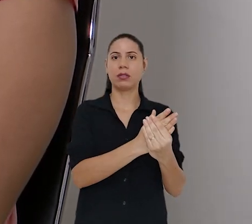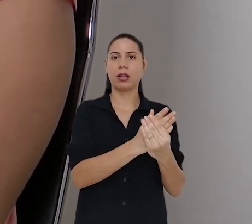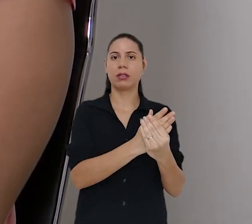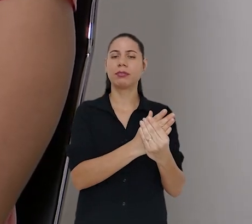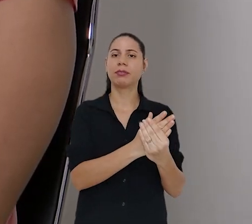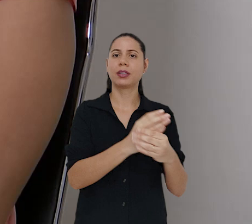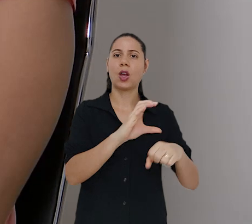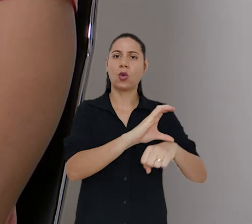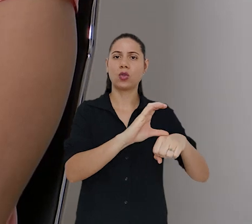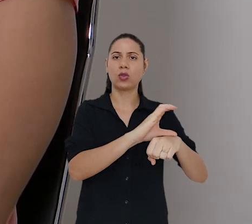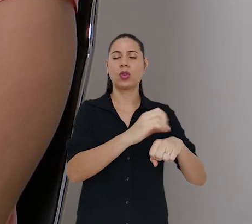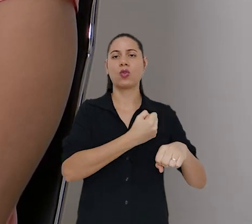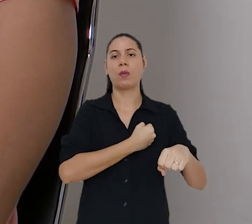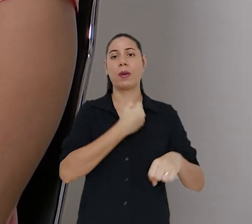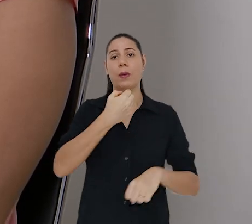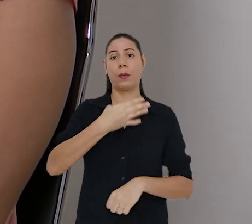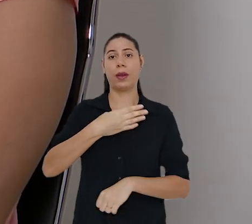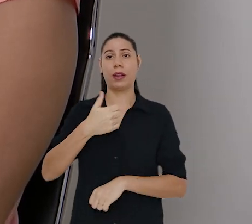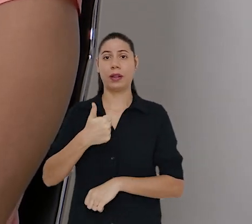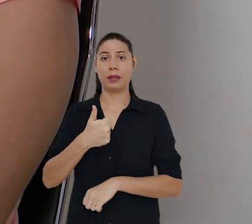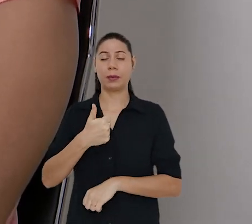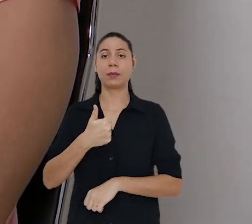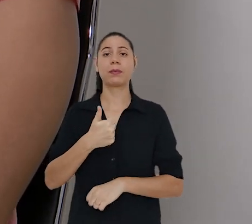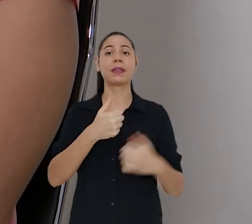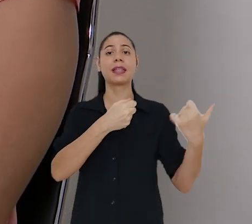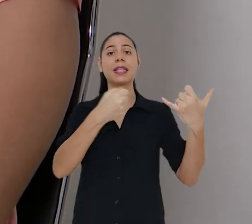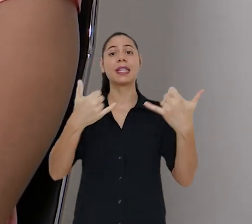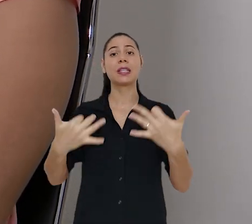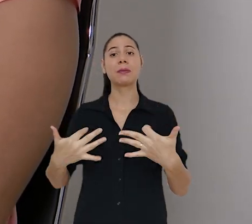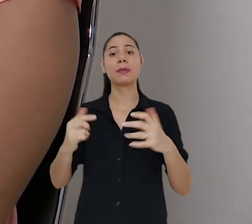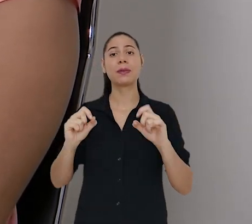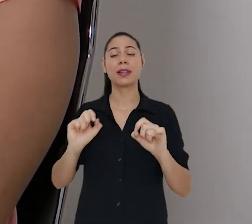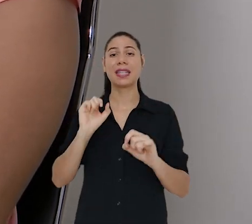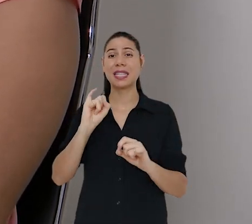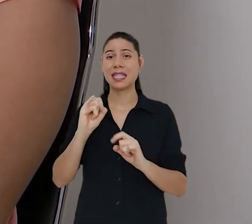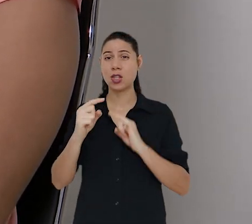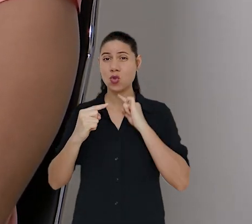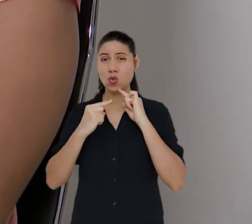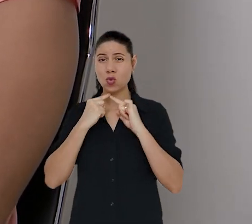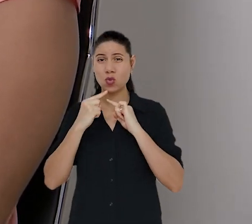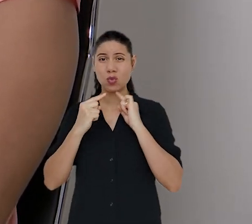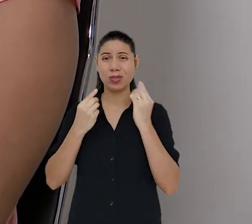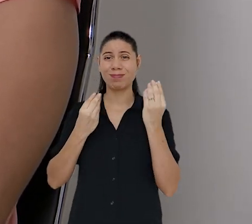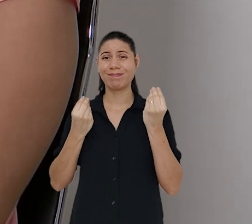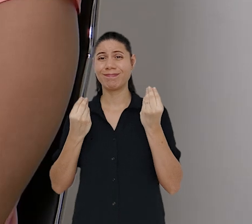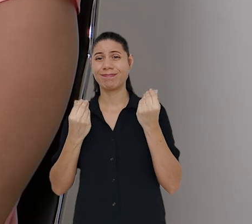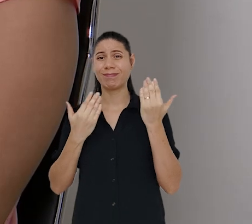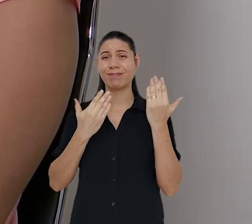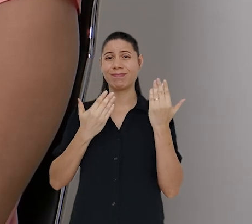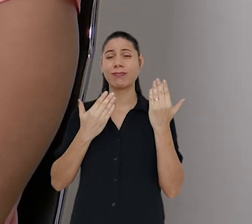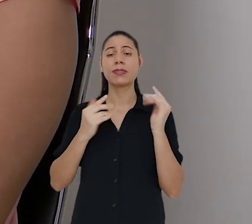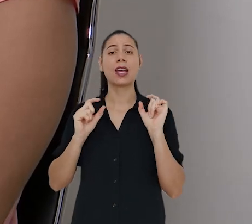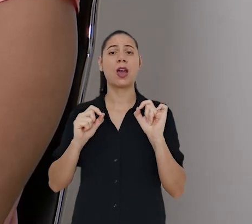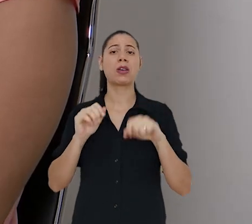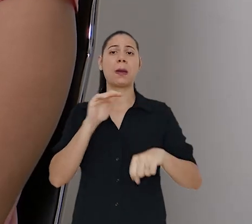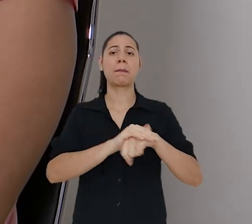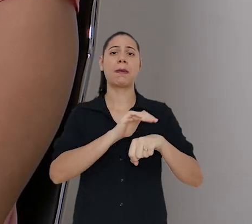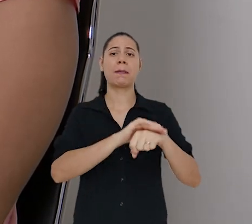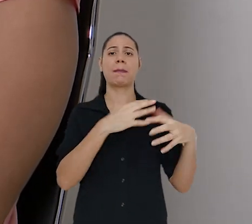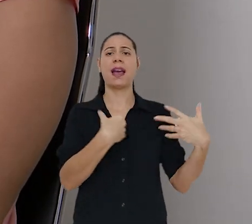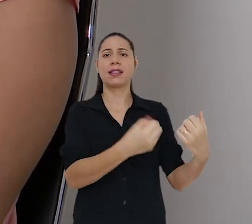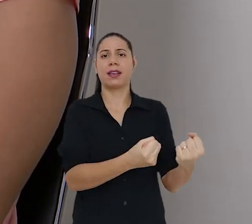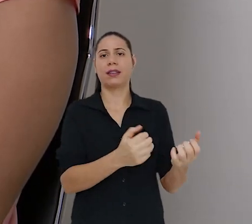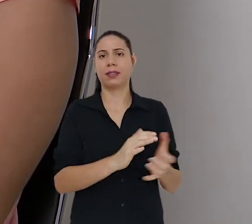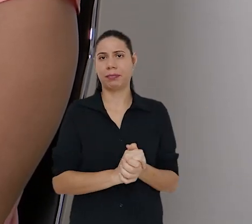ação declaratória de constitucionalidade, número 41, que ela fala que na dúvida razoável, prevalece